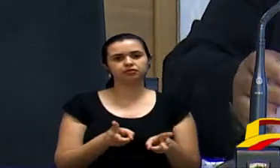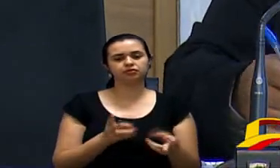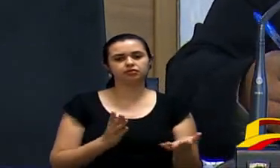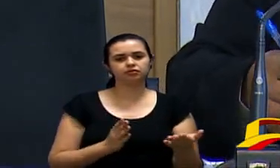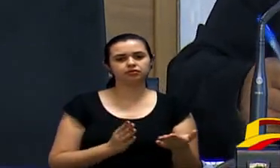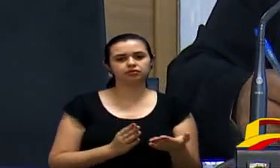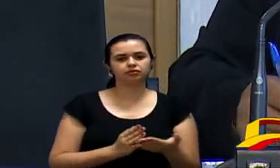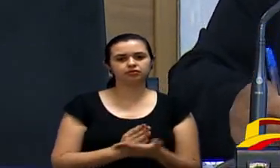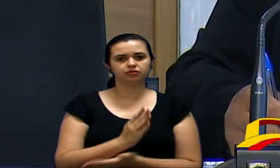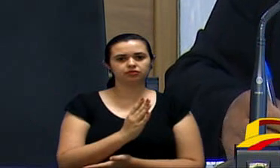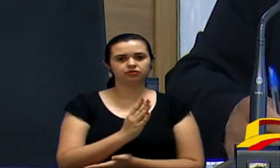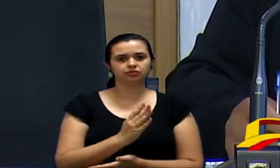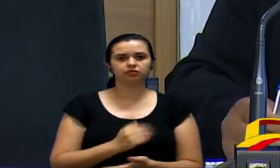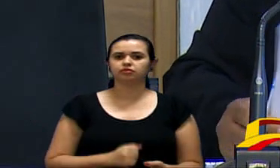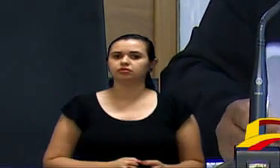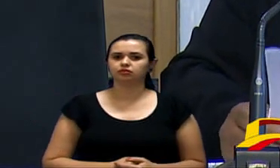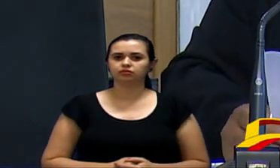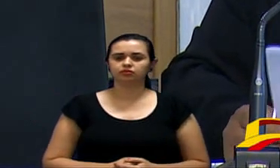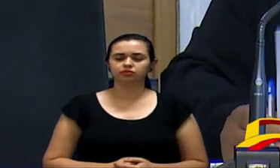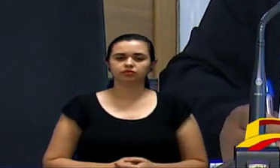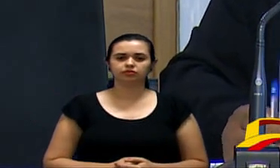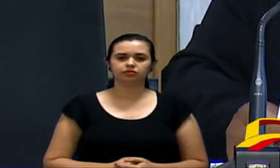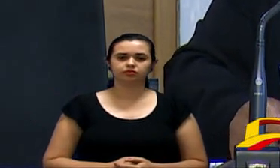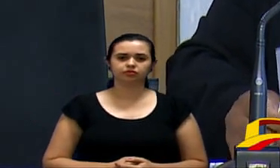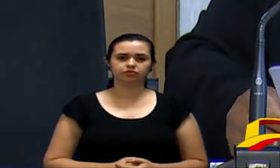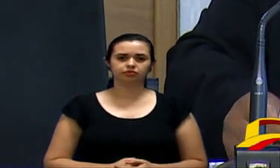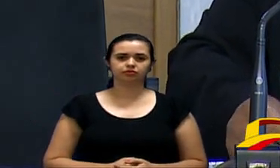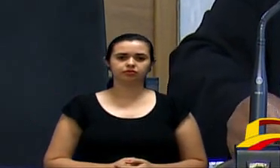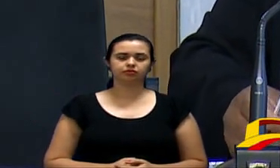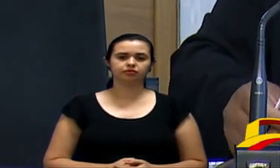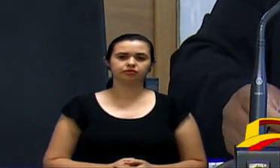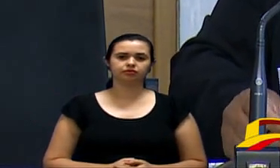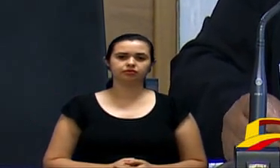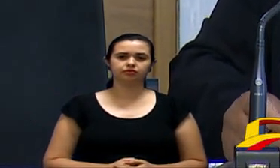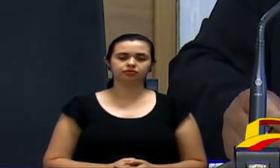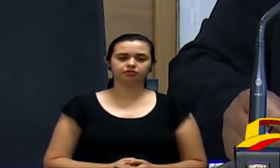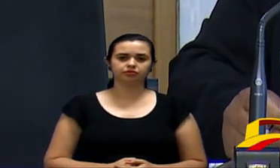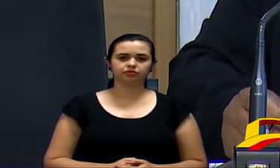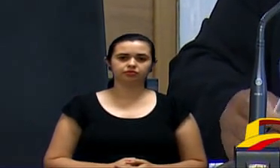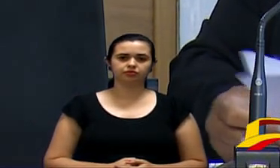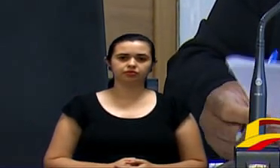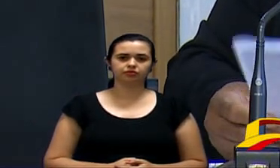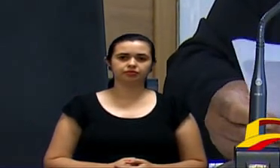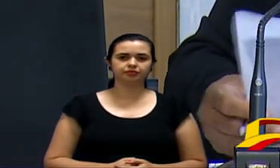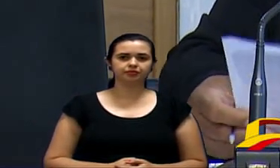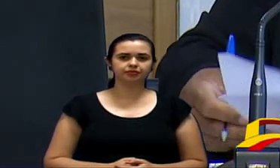estão, os contrários, querem se manifestar, aprovado. Eu coloco